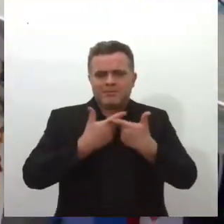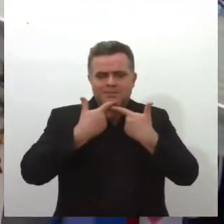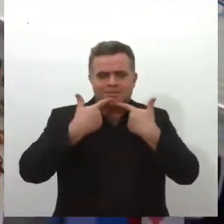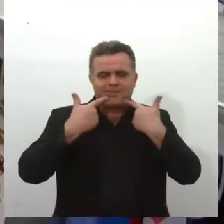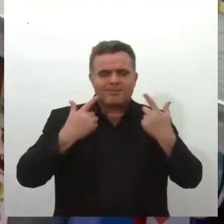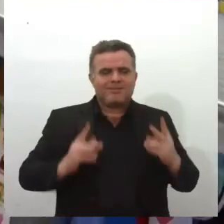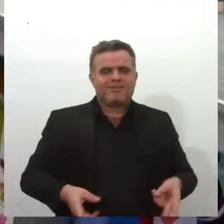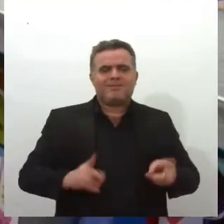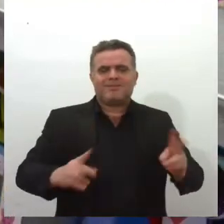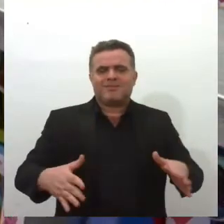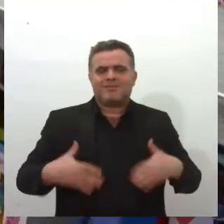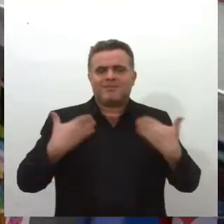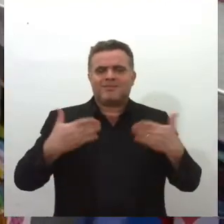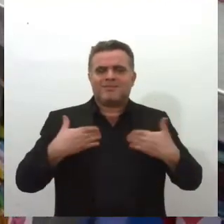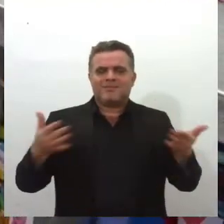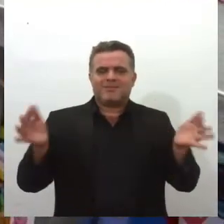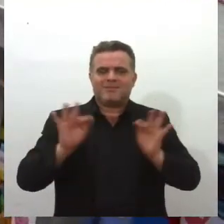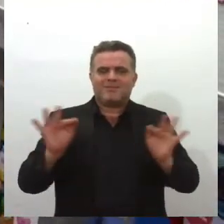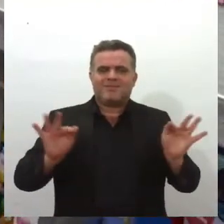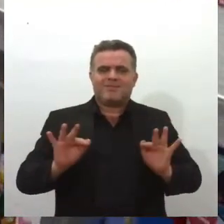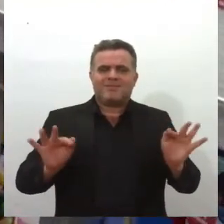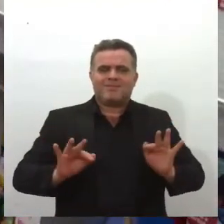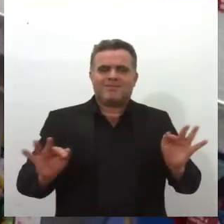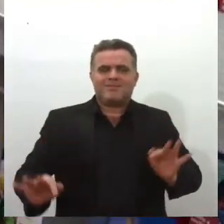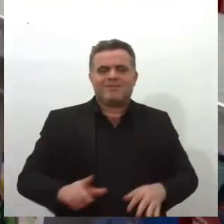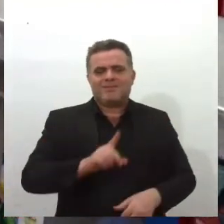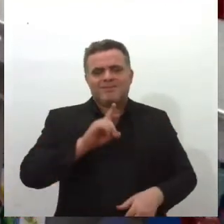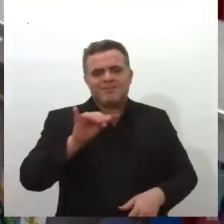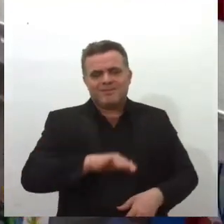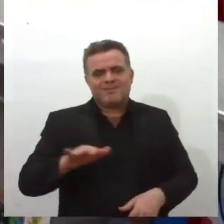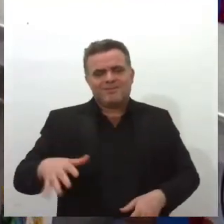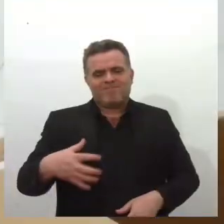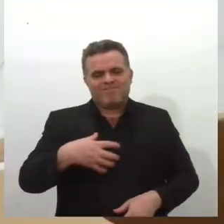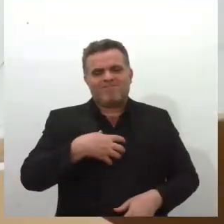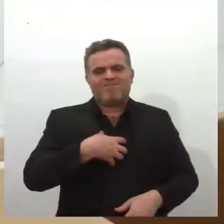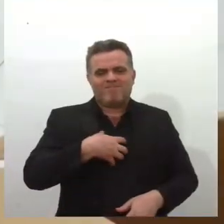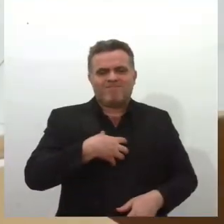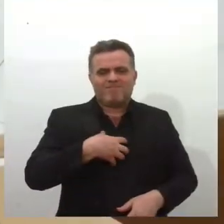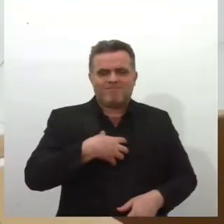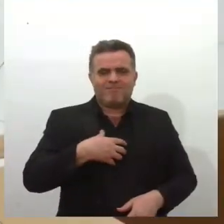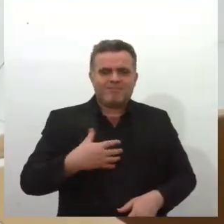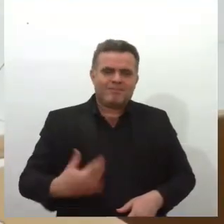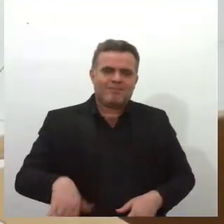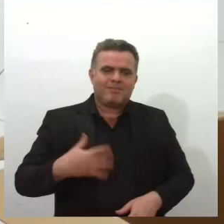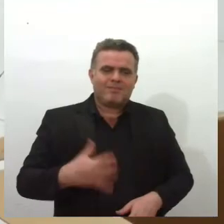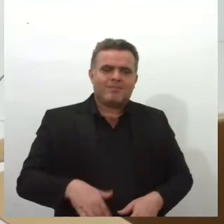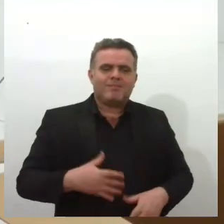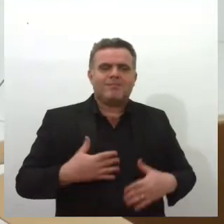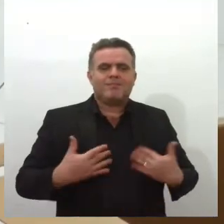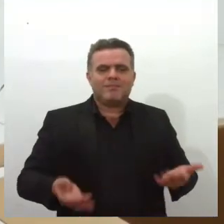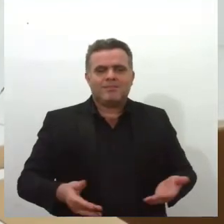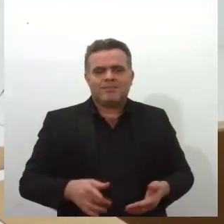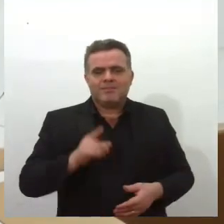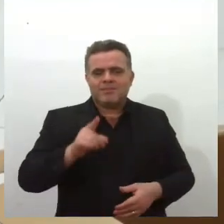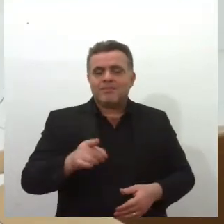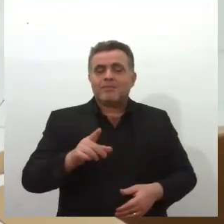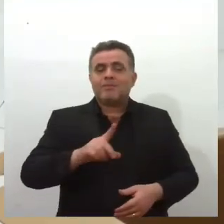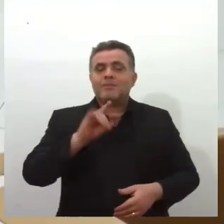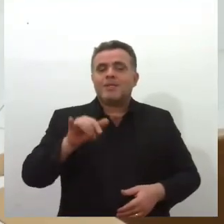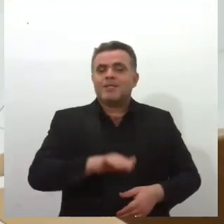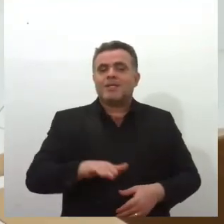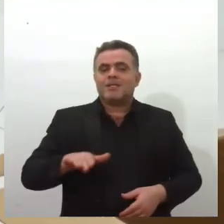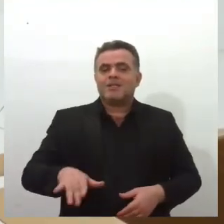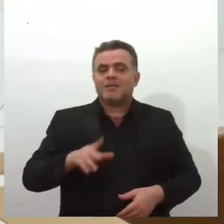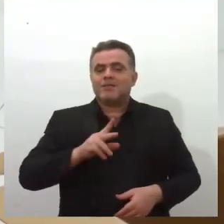a felicidade que a data representa para a garotada. O que é que você vai fazer no Dia das Crianças com o